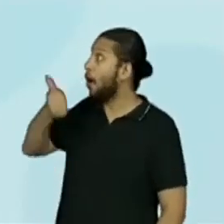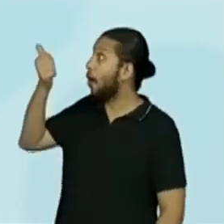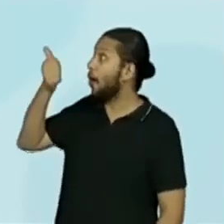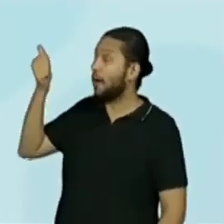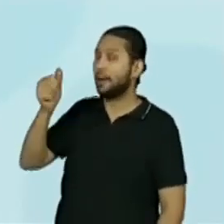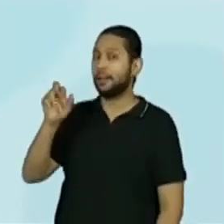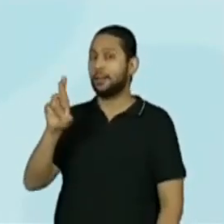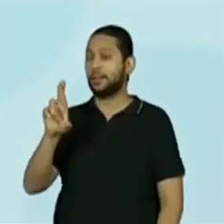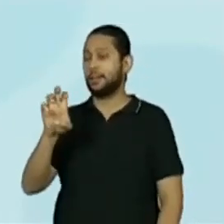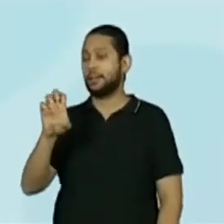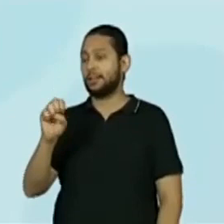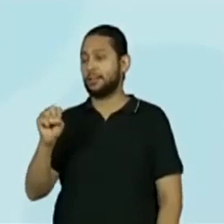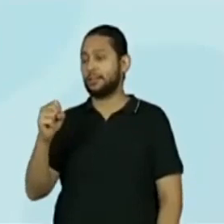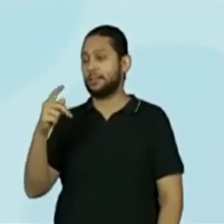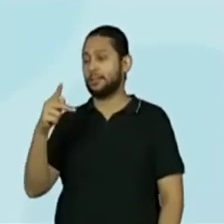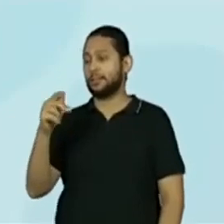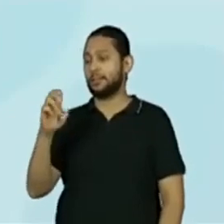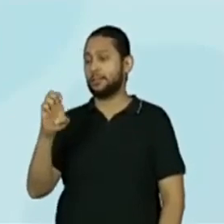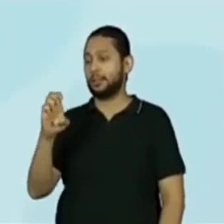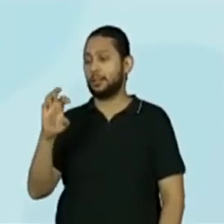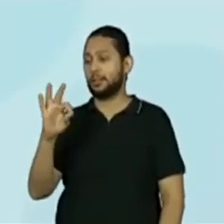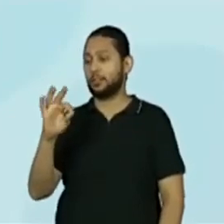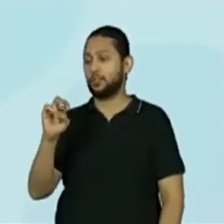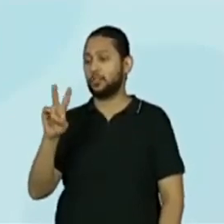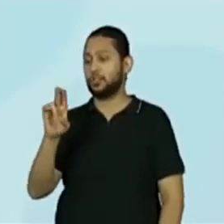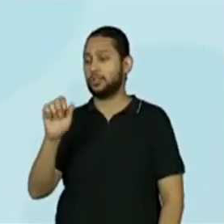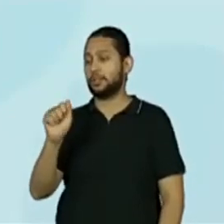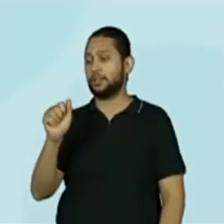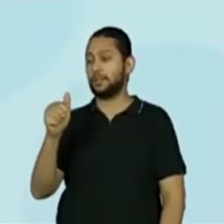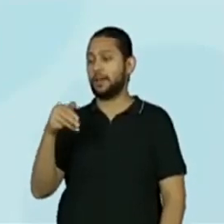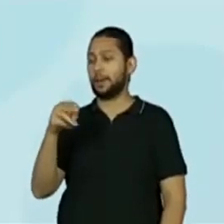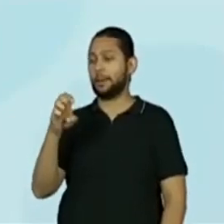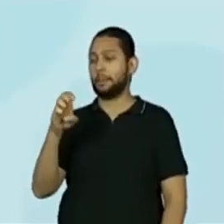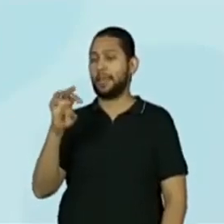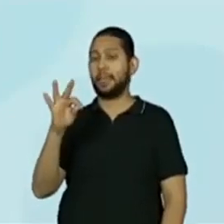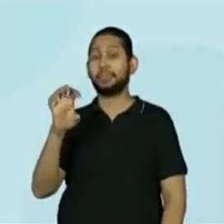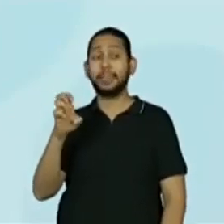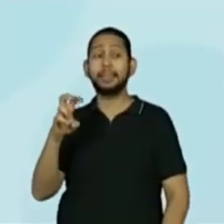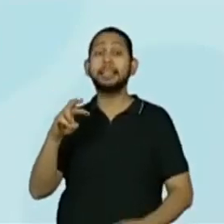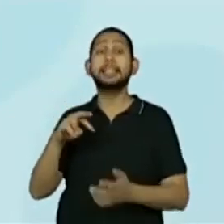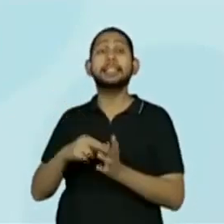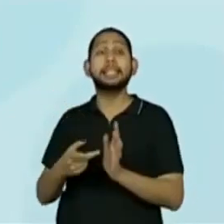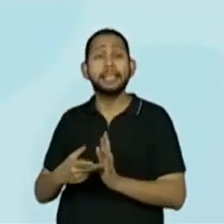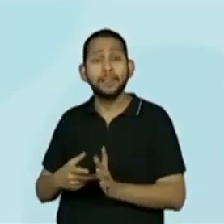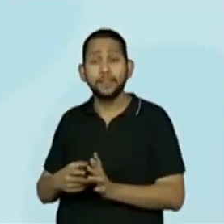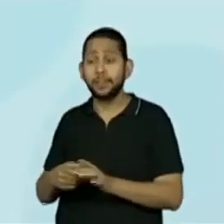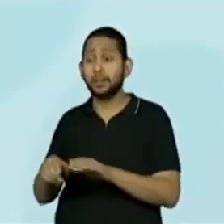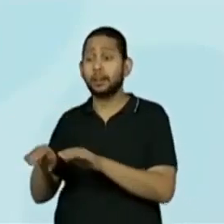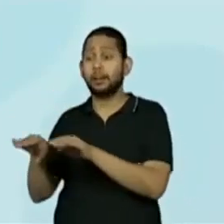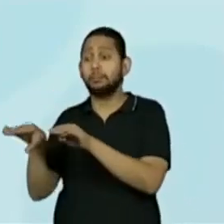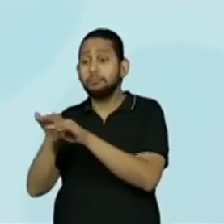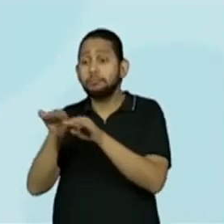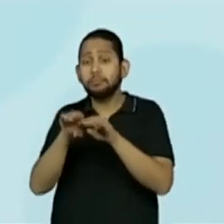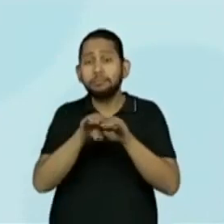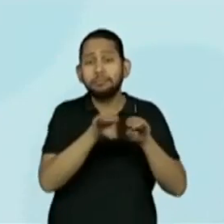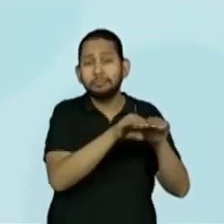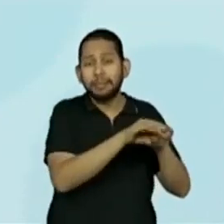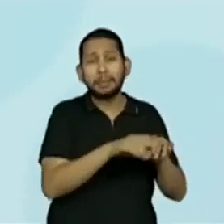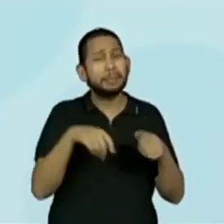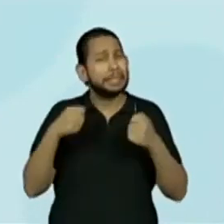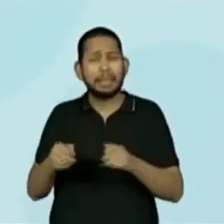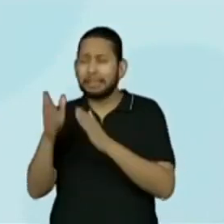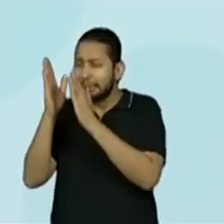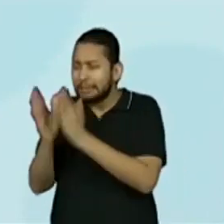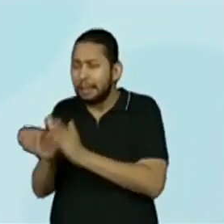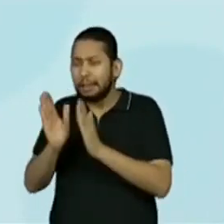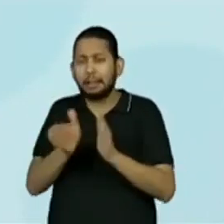respectivamente. Você, nas avaliações, sempre fica vê essa palavra e significa o quê? Que tem que ser